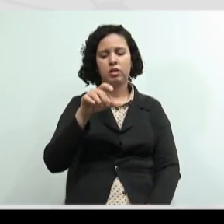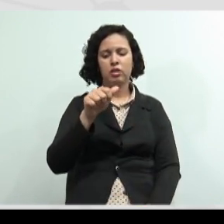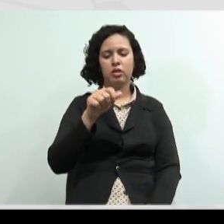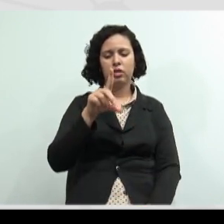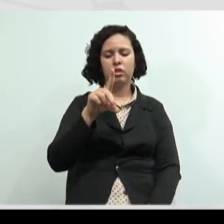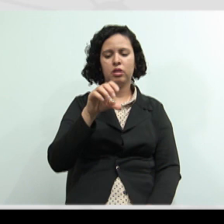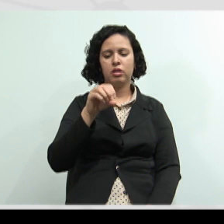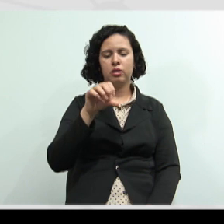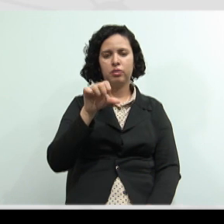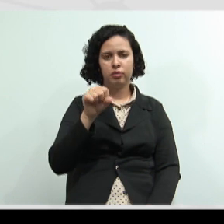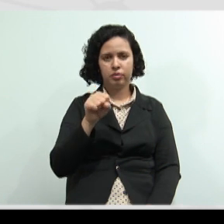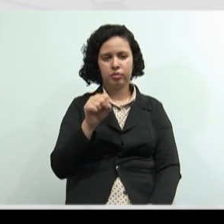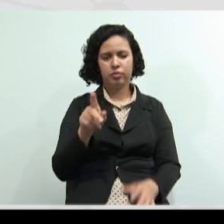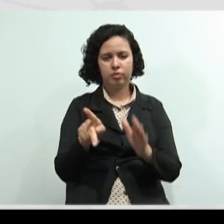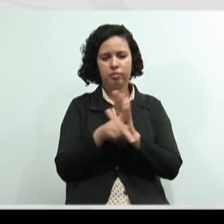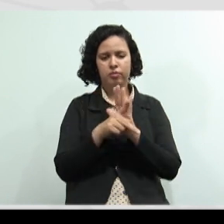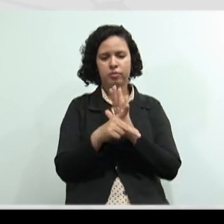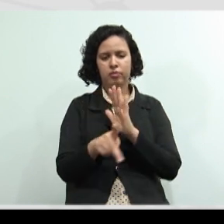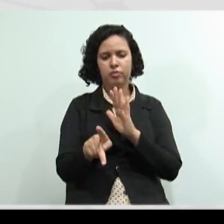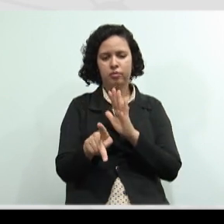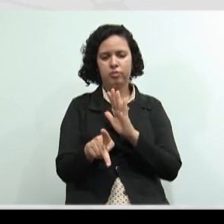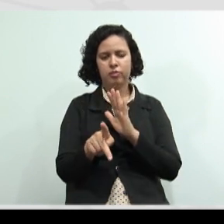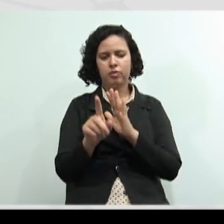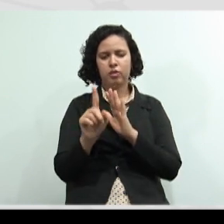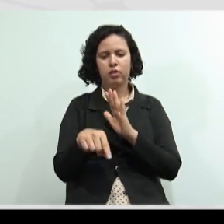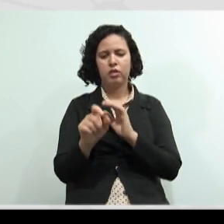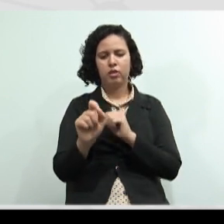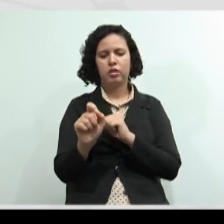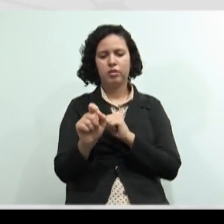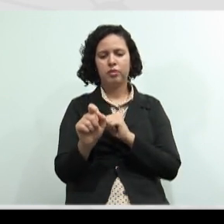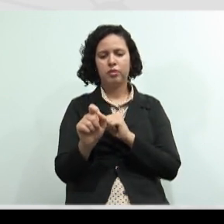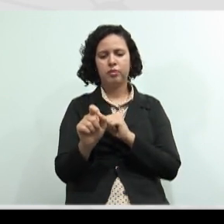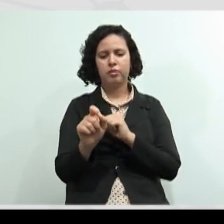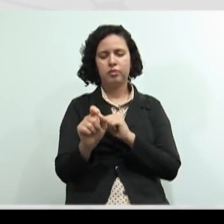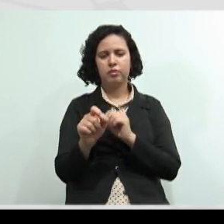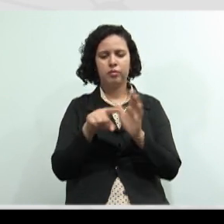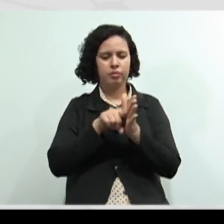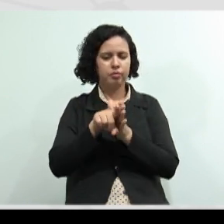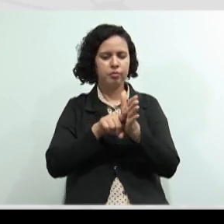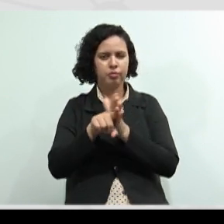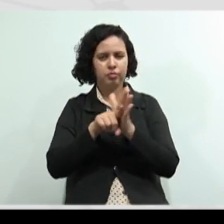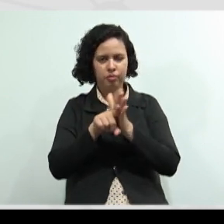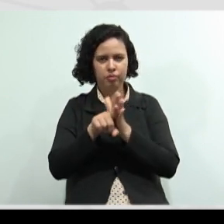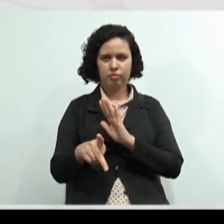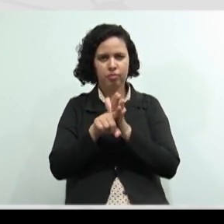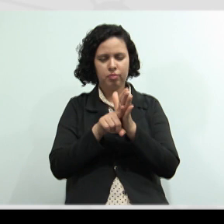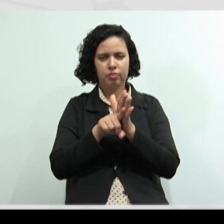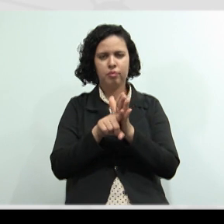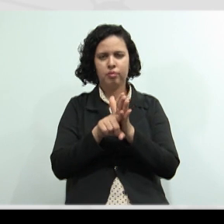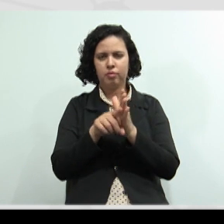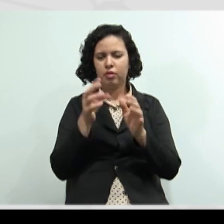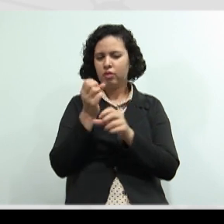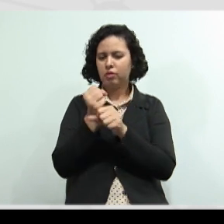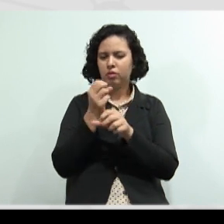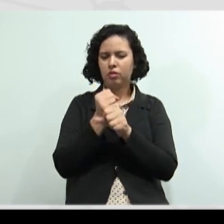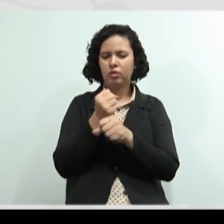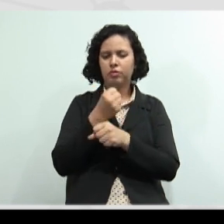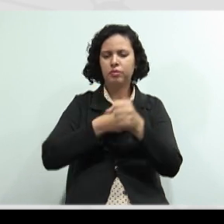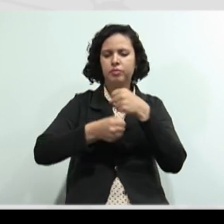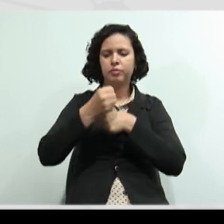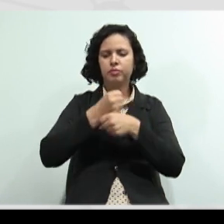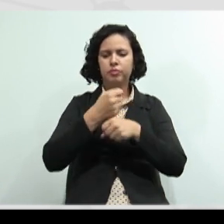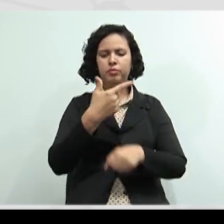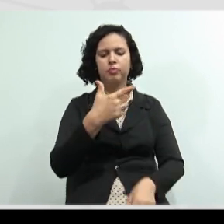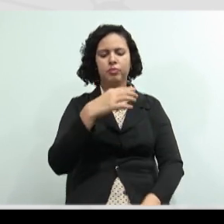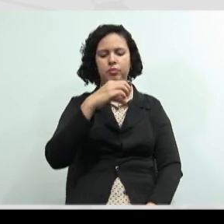aqui para vocês no Ministério do Desenvolvimento da Agricultura, né, no Censo Agropecuário de 2006. Então, são dados